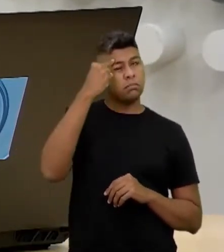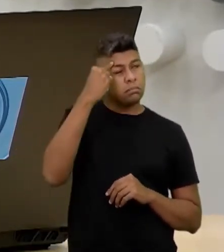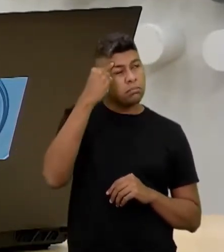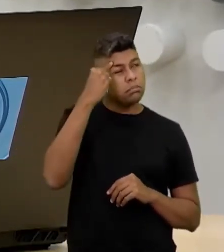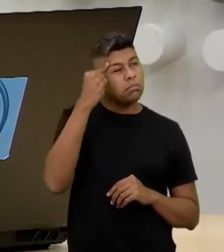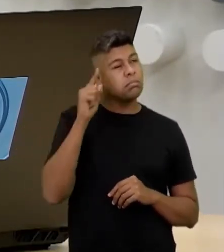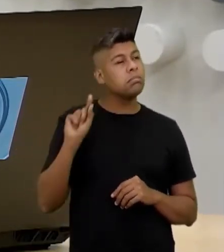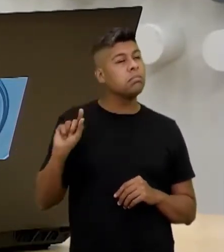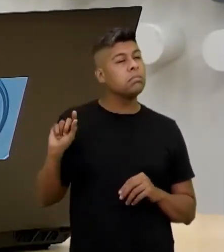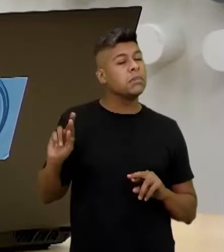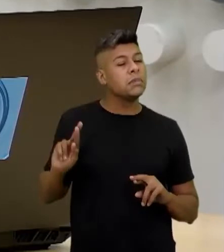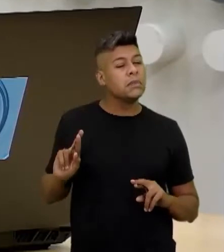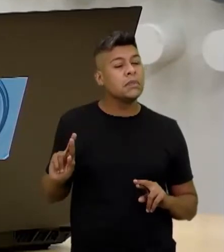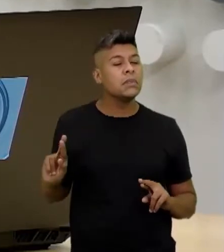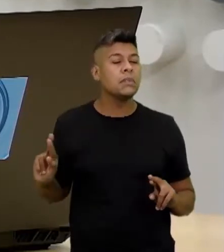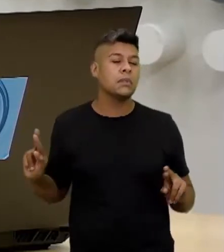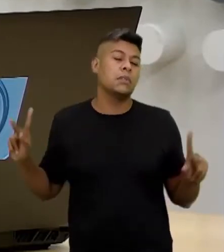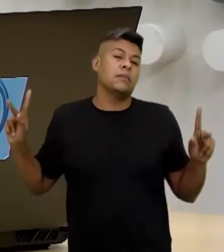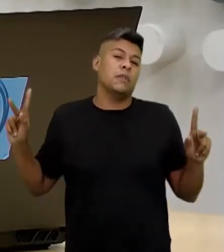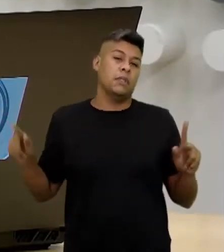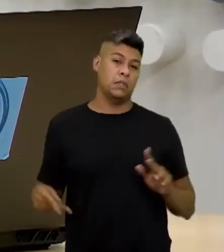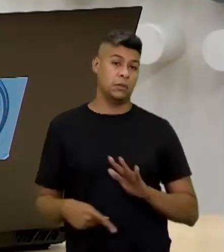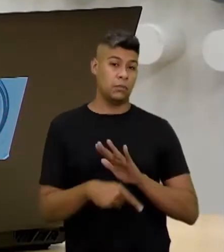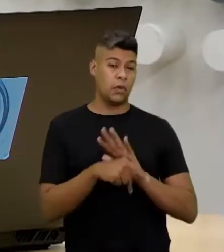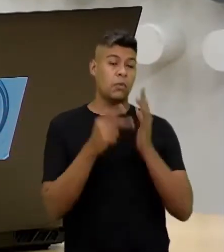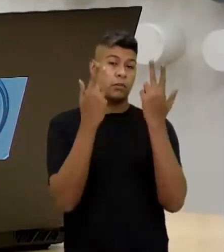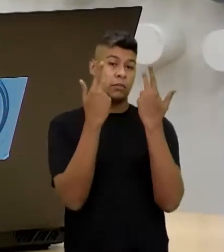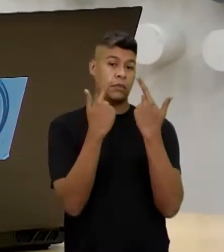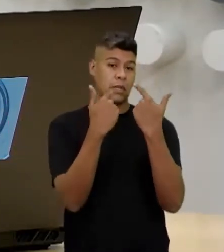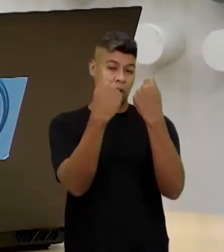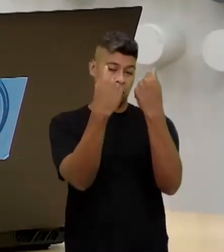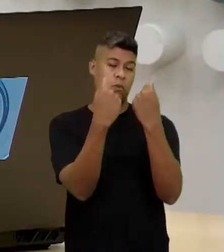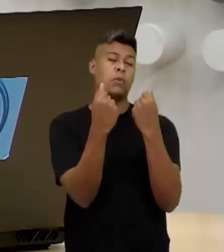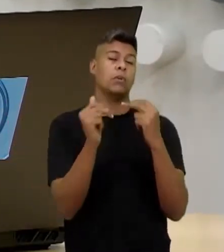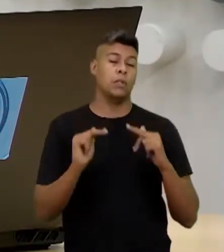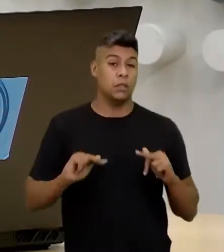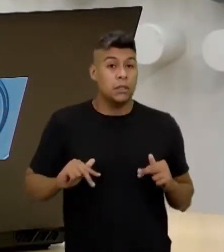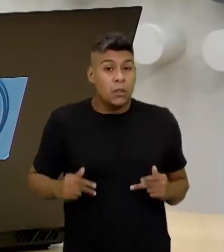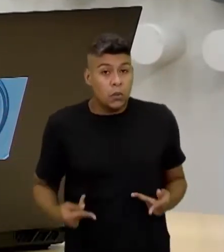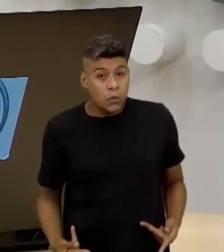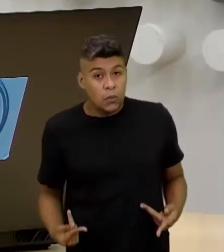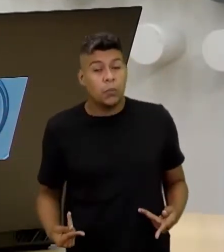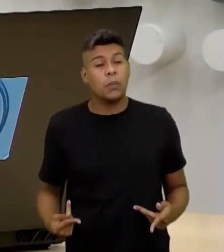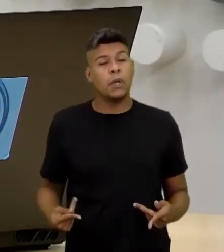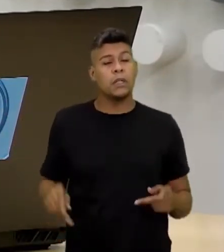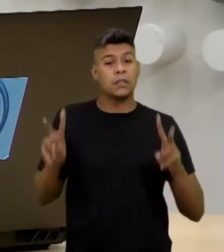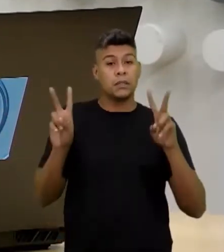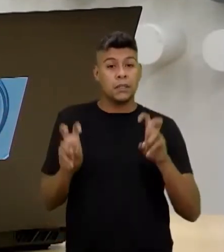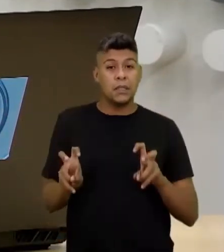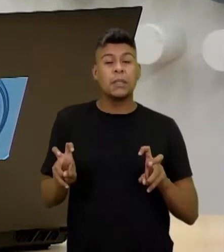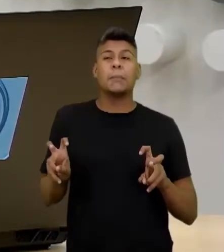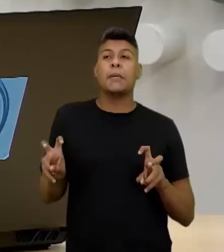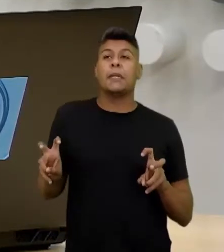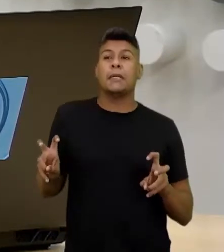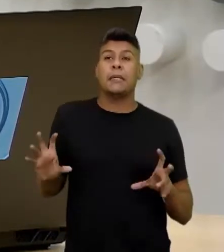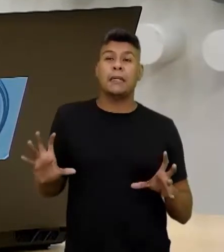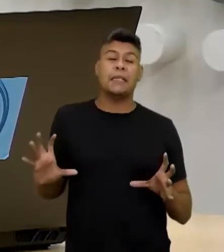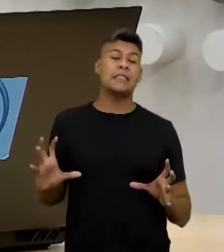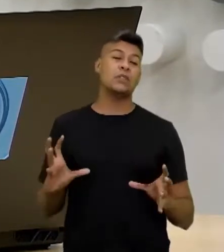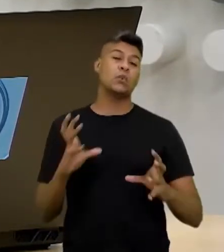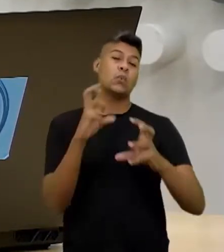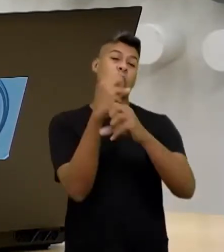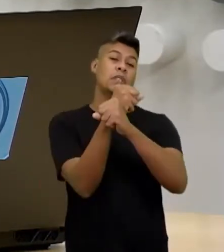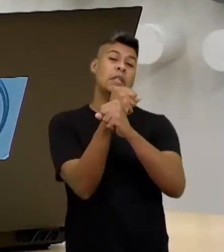bastante diferente a respeito da natureza humana em relação a visão um sombria né